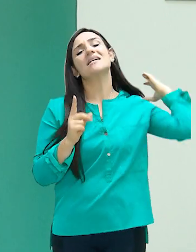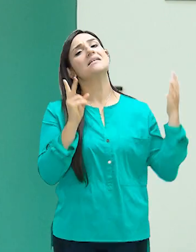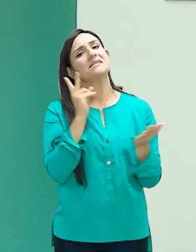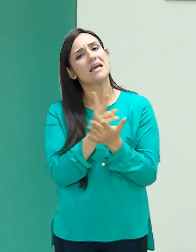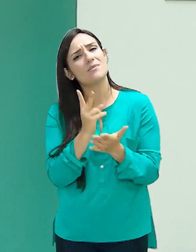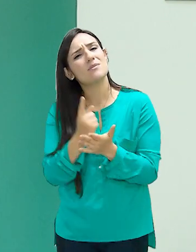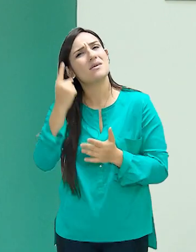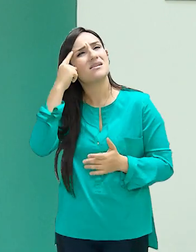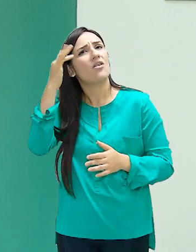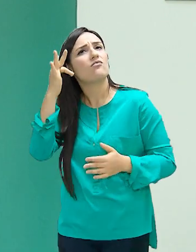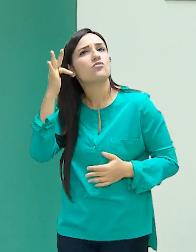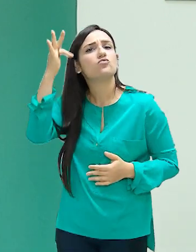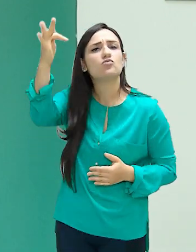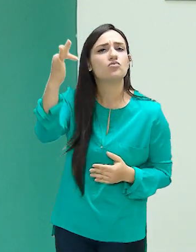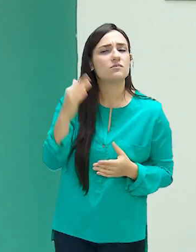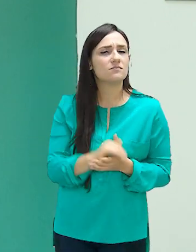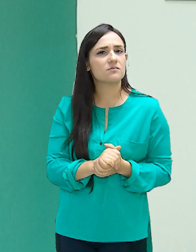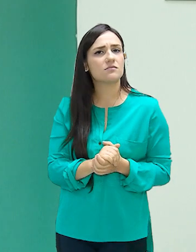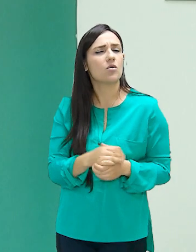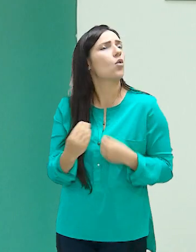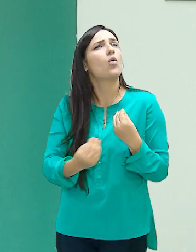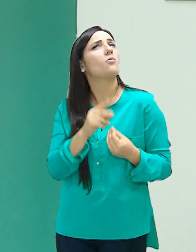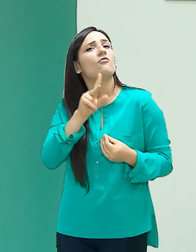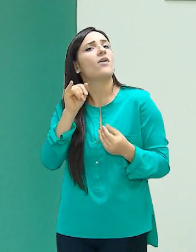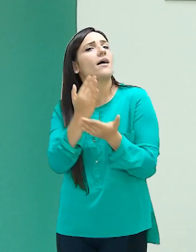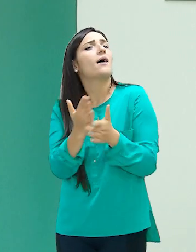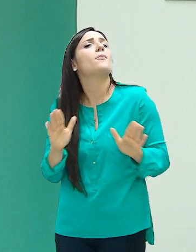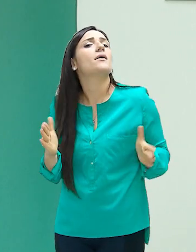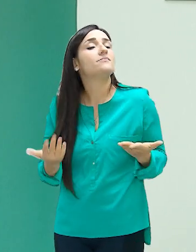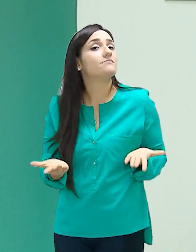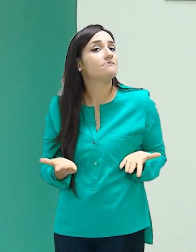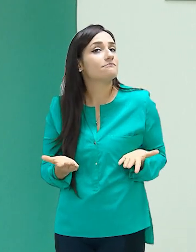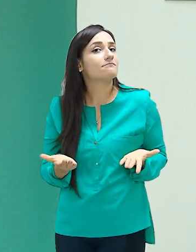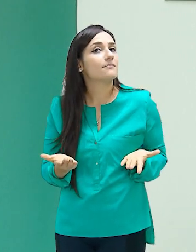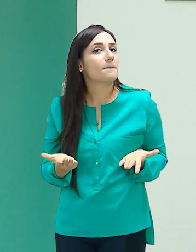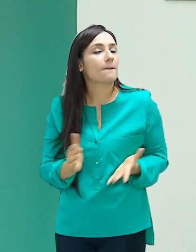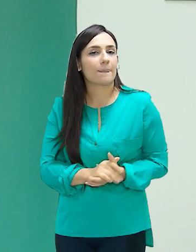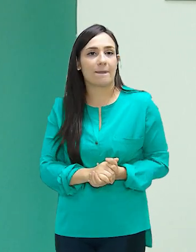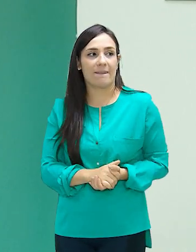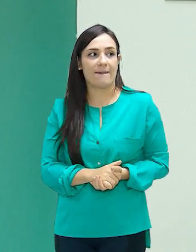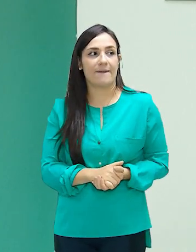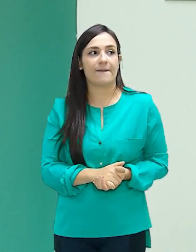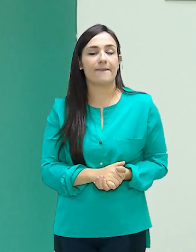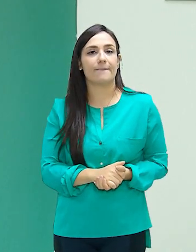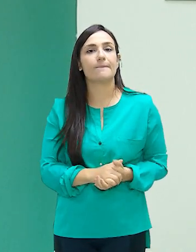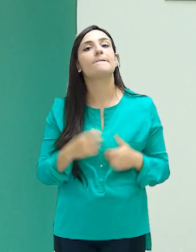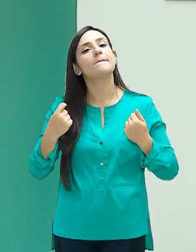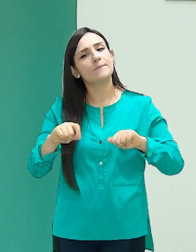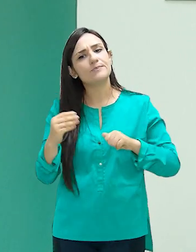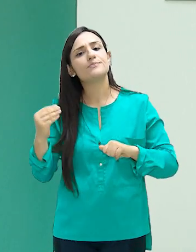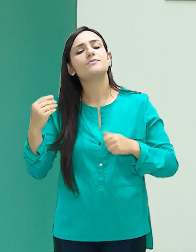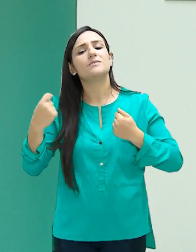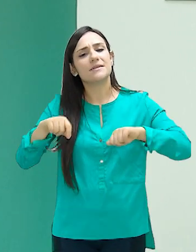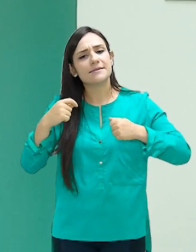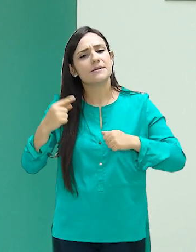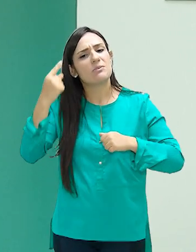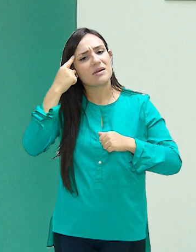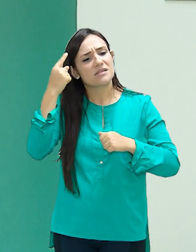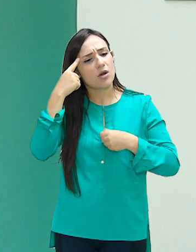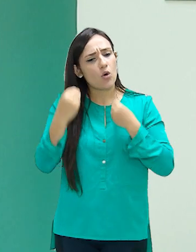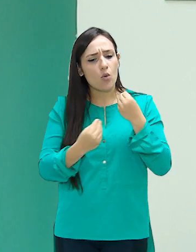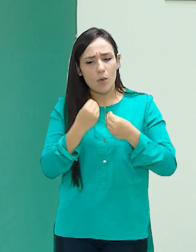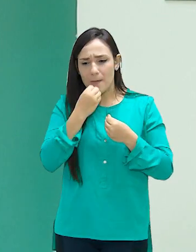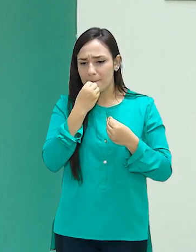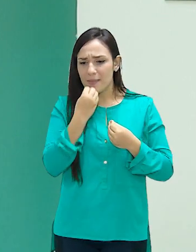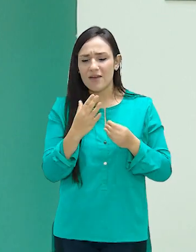na frente. Como é que tudo isso vai terminar? Pensando na restauração daquela